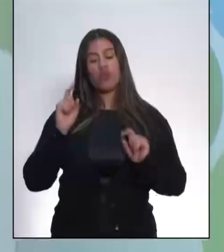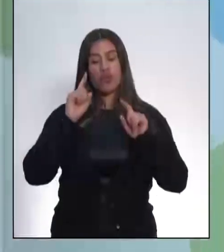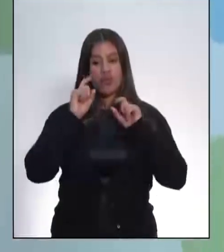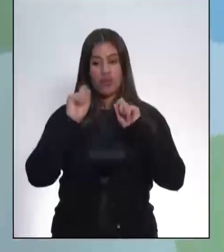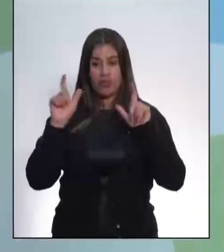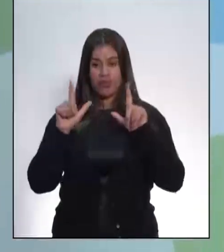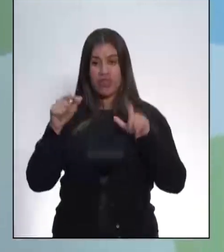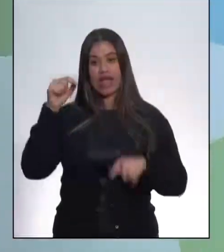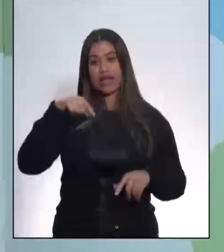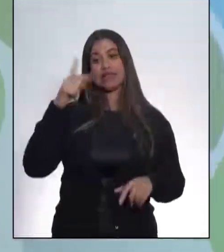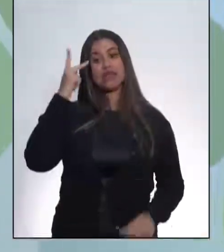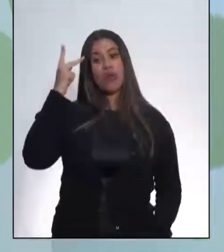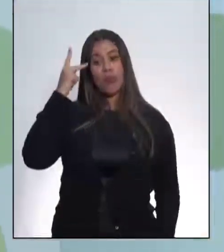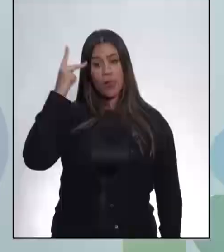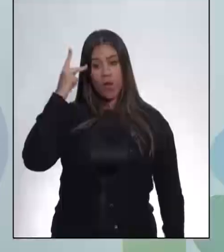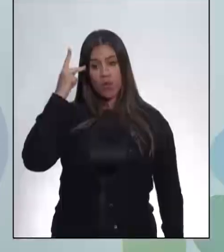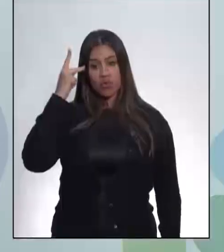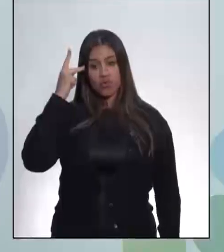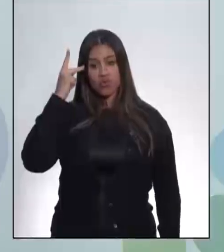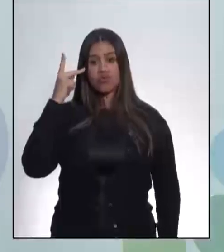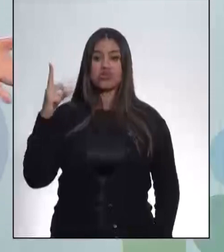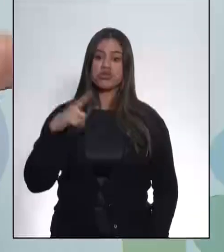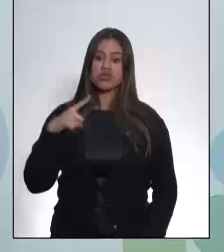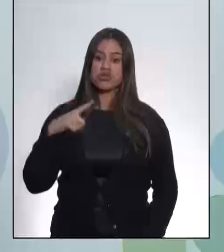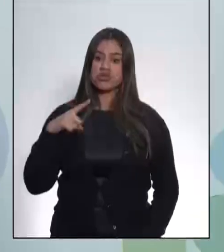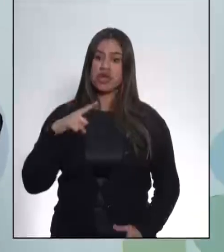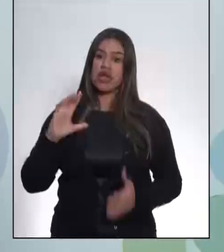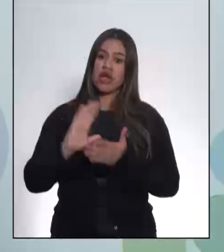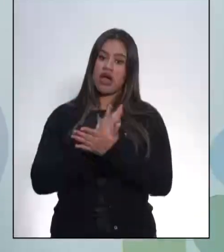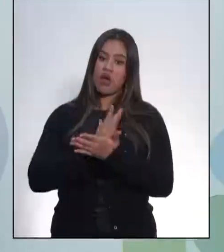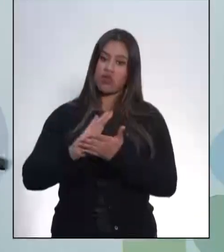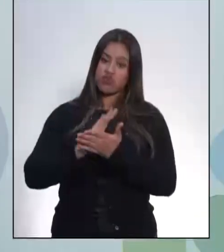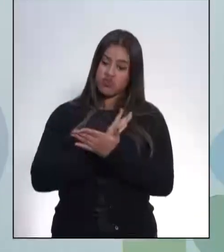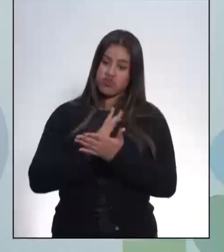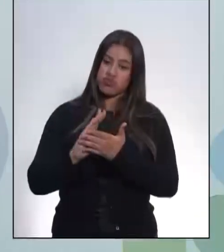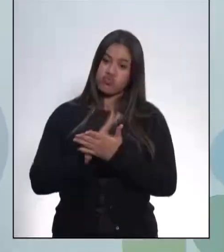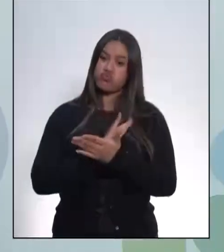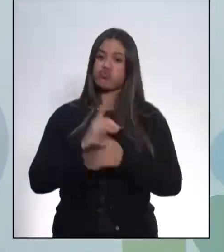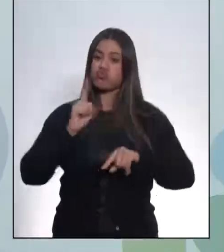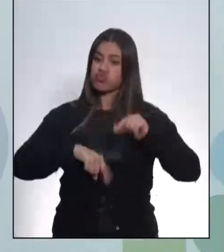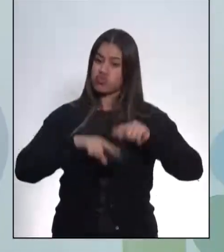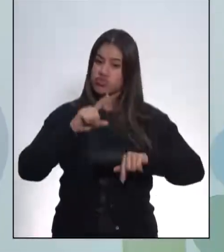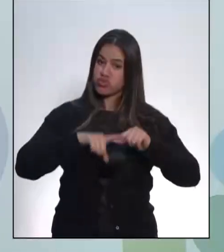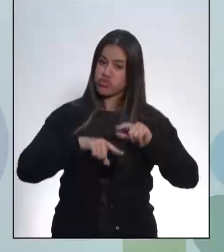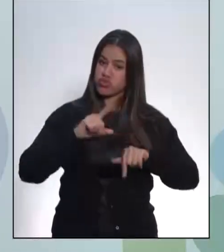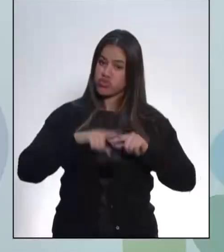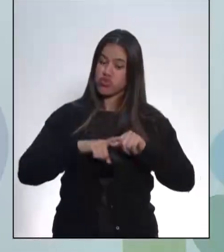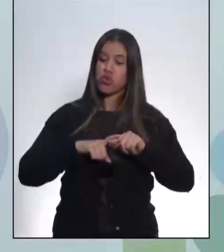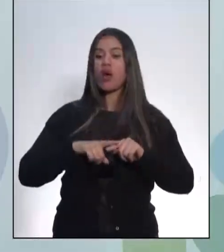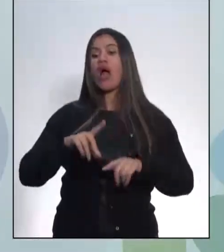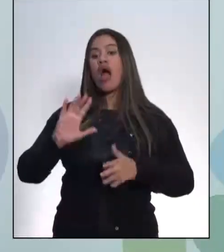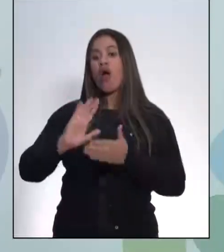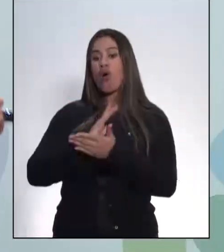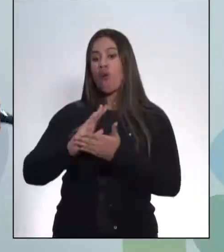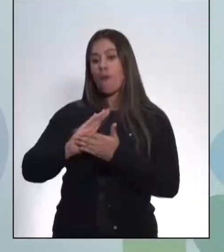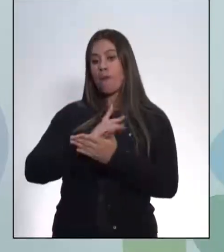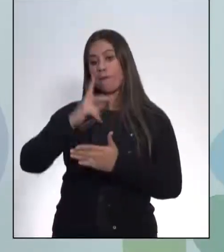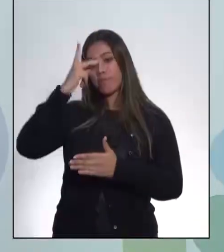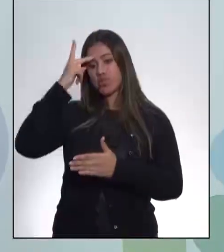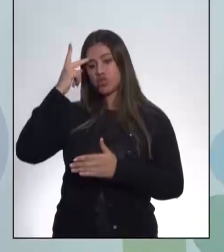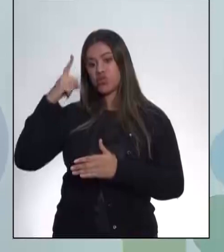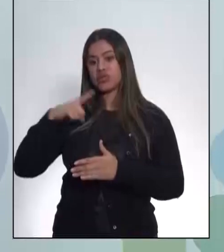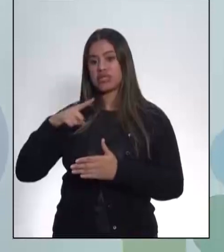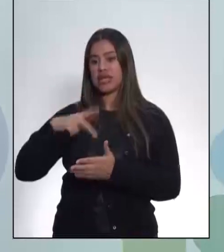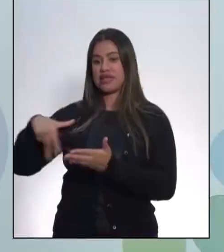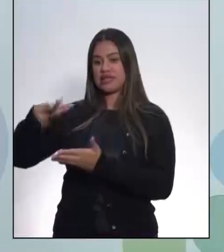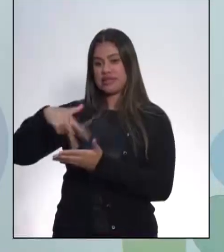de São Paulo, né? Aqui no estado de São Paulo, a gente tem alguns patrimônios intangíveis. Você aí do interior de São Paulo, nós temos aquela dança famosa que